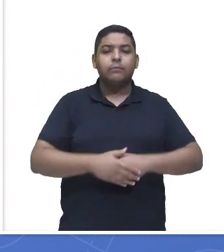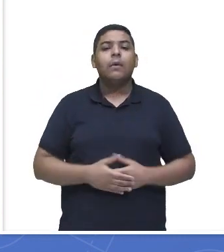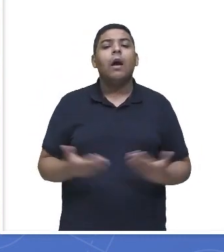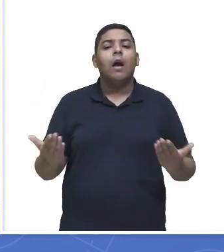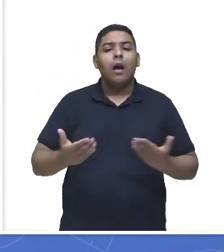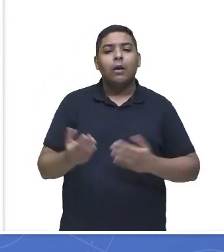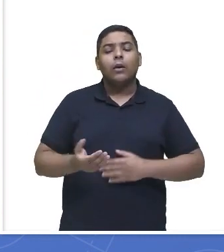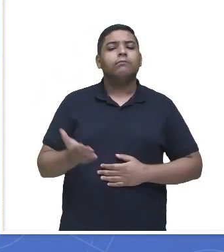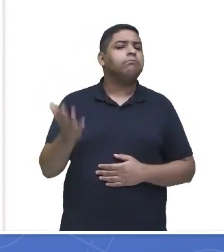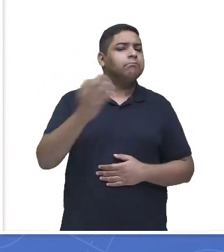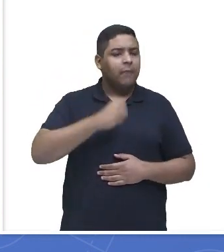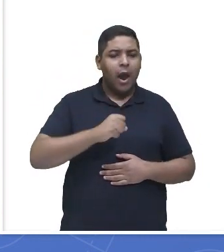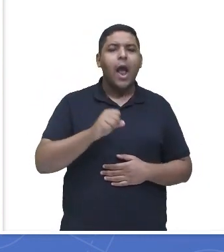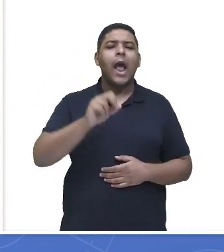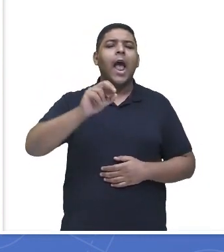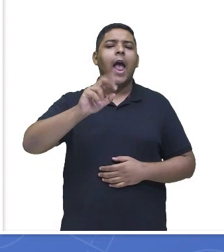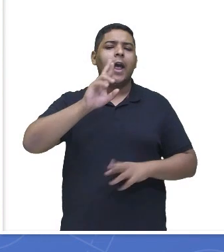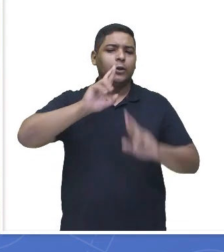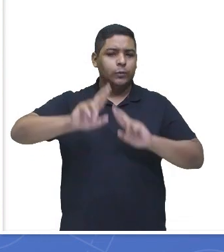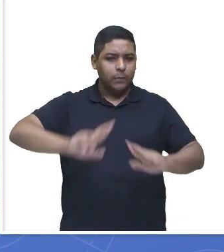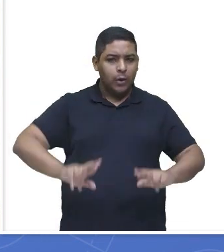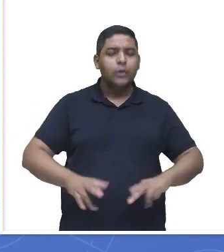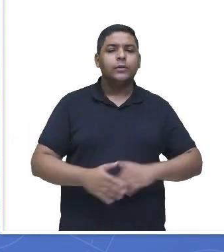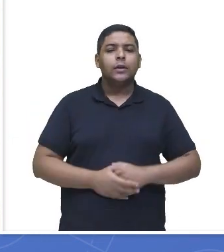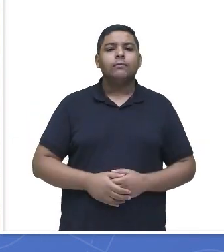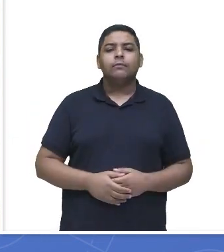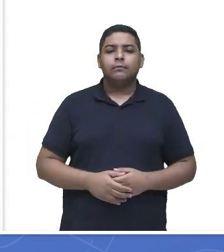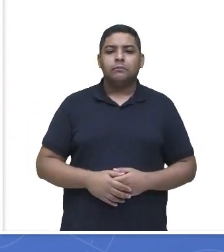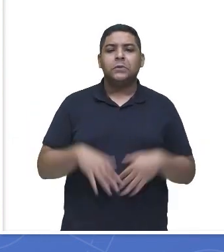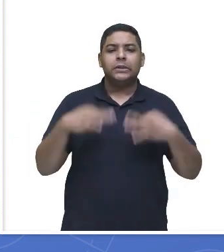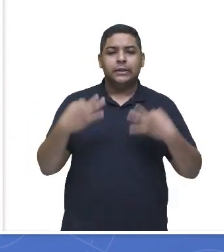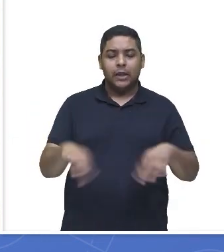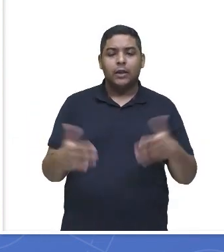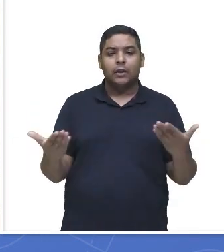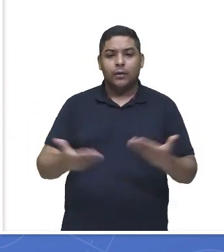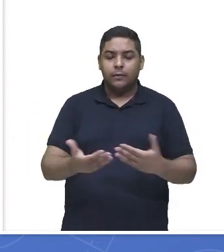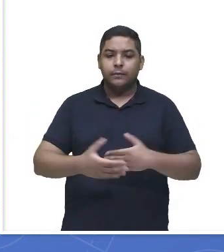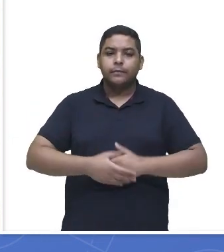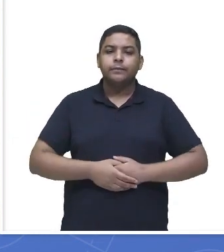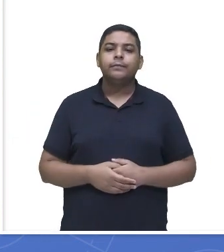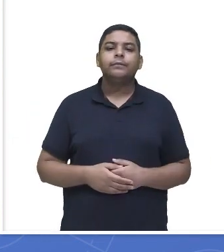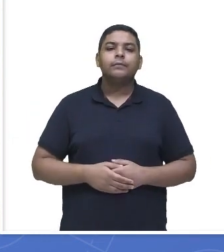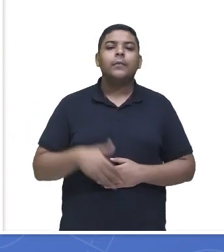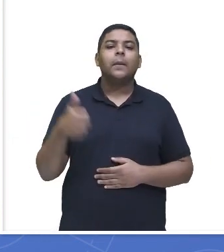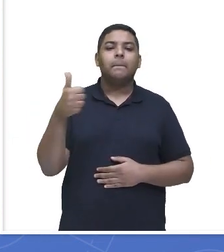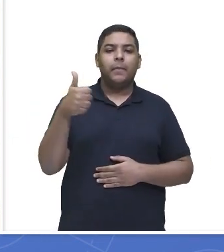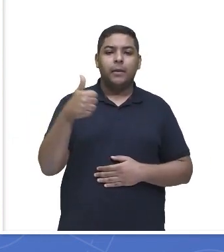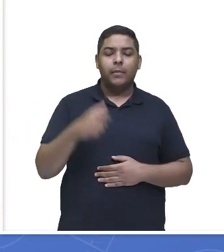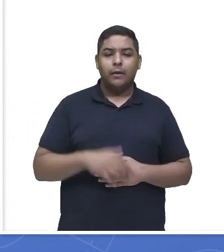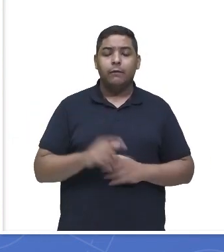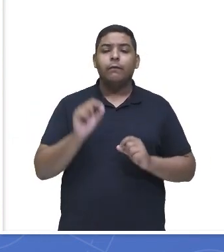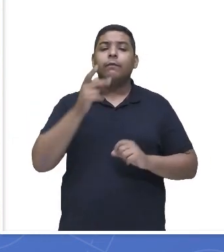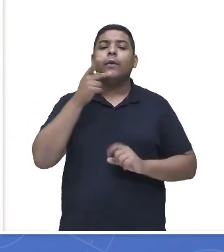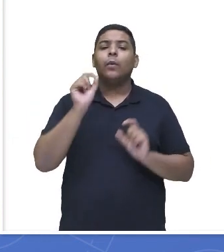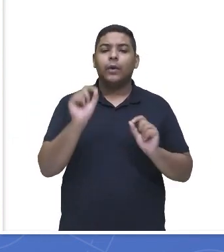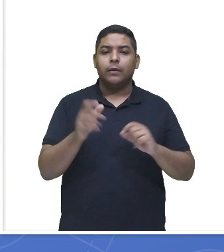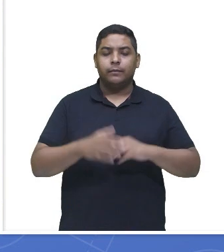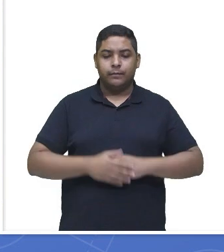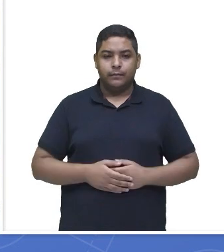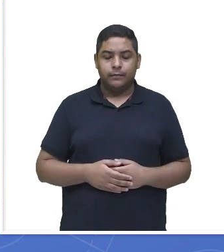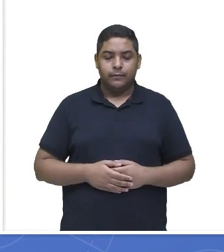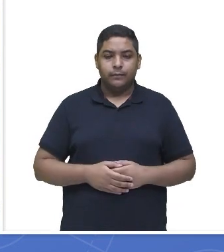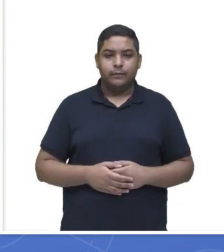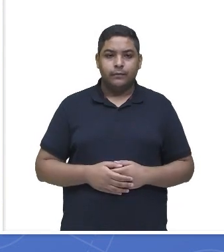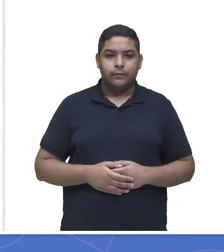então buscar essas respostas aí? Vamos para o gabarito dessas questões? A questão número 1, ela dizia o seguinte, fazia a